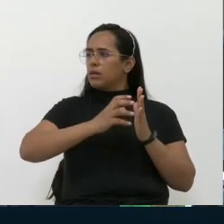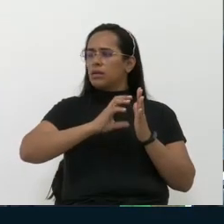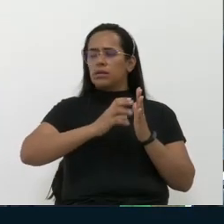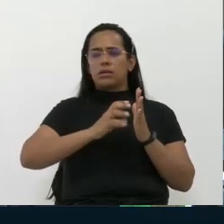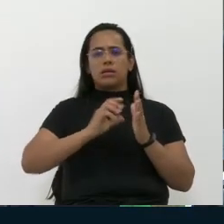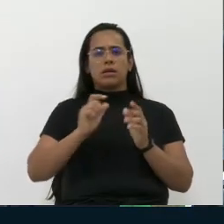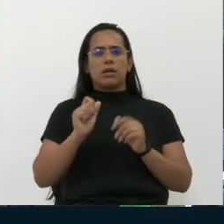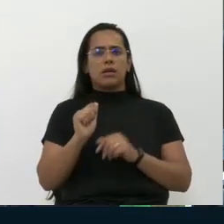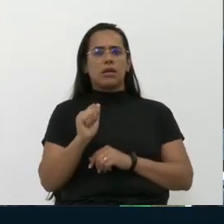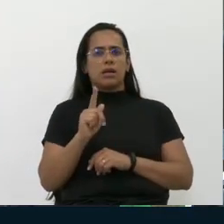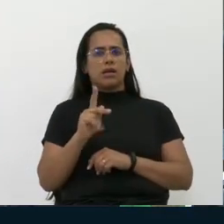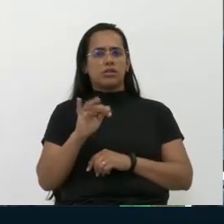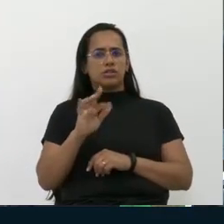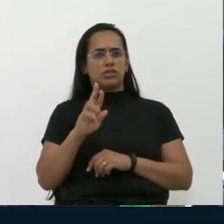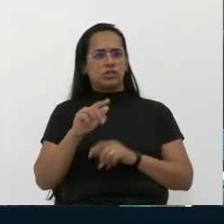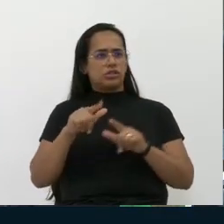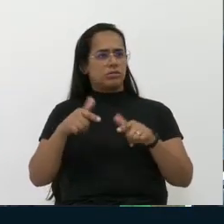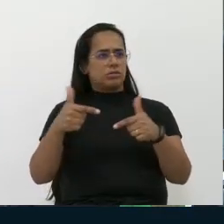Agir.